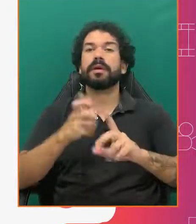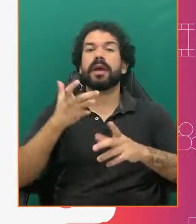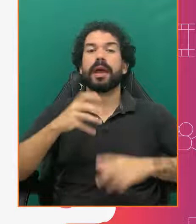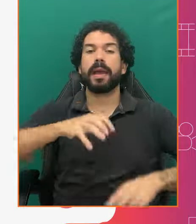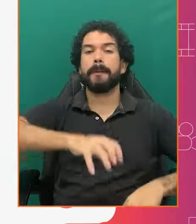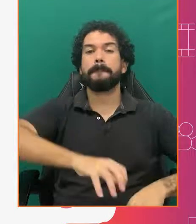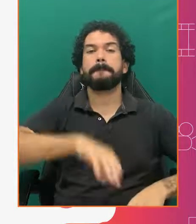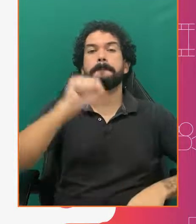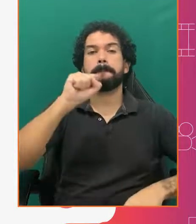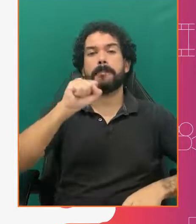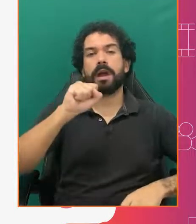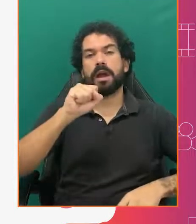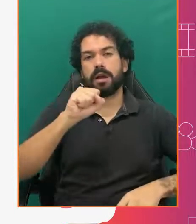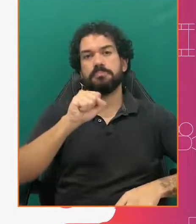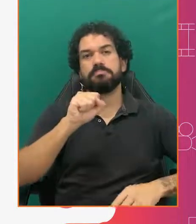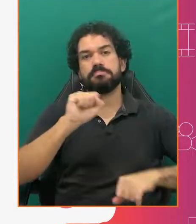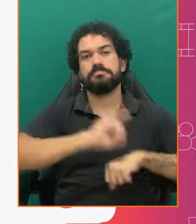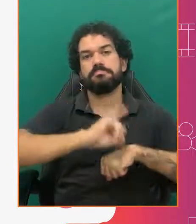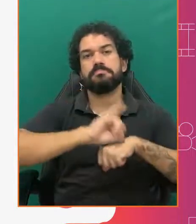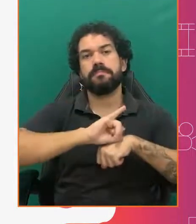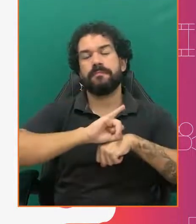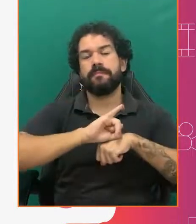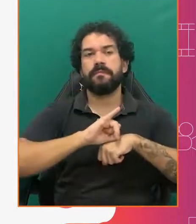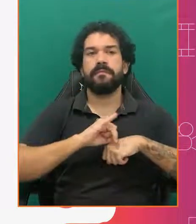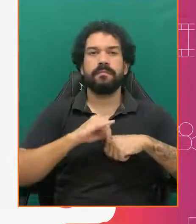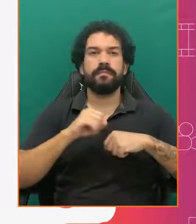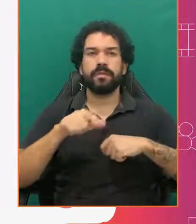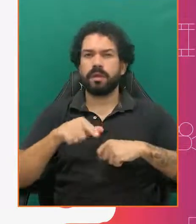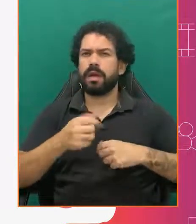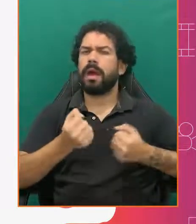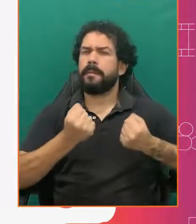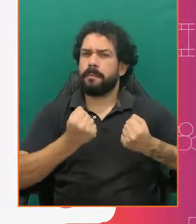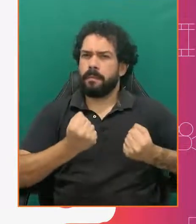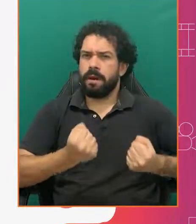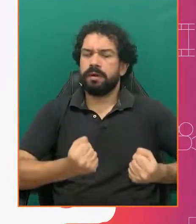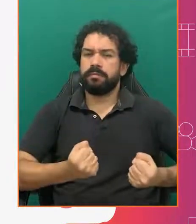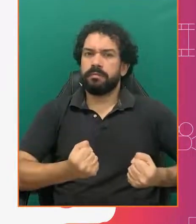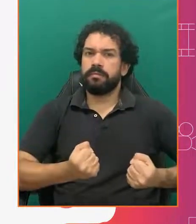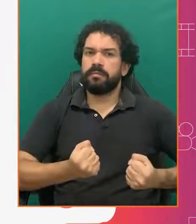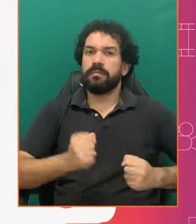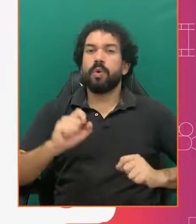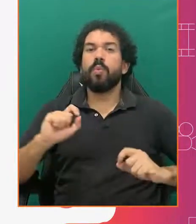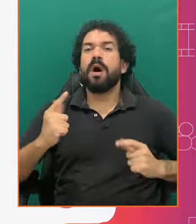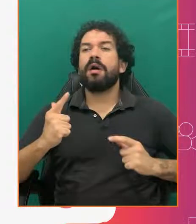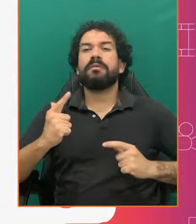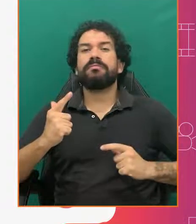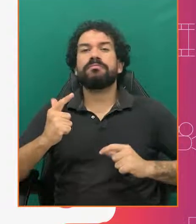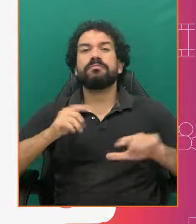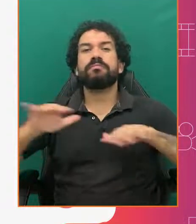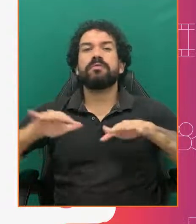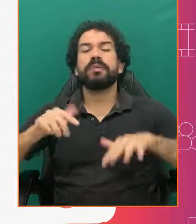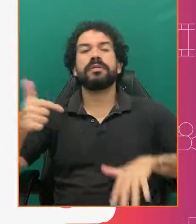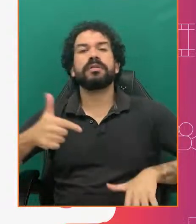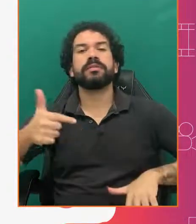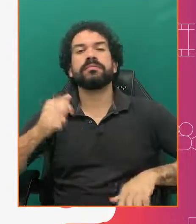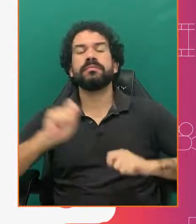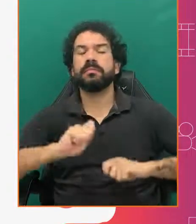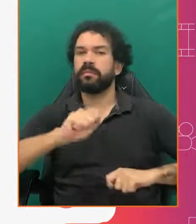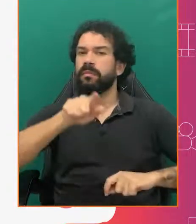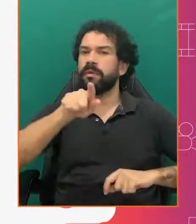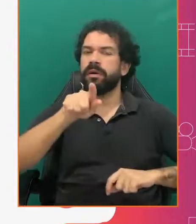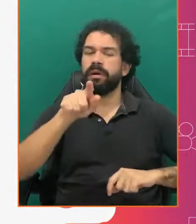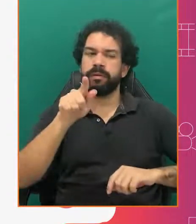erguer aquele objeto. E é um objeto muito pesado. Que ação secundária você pode